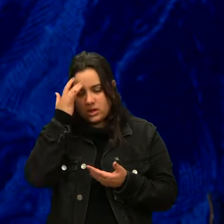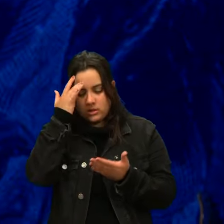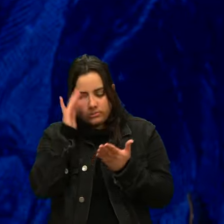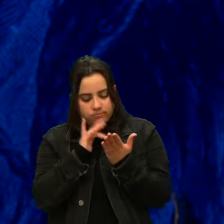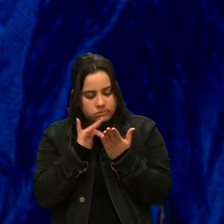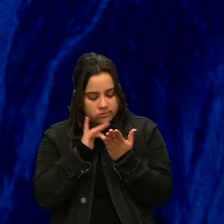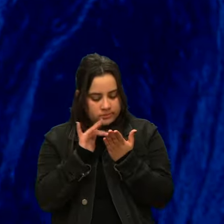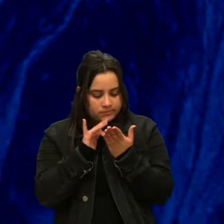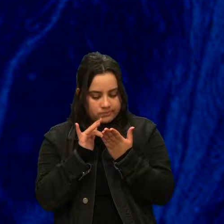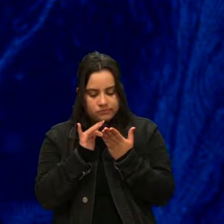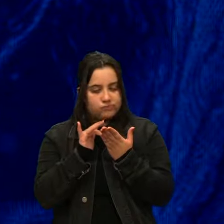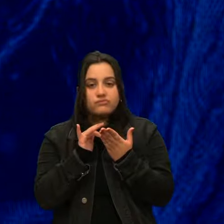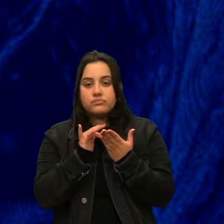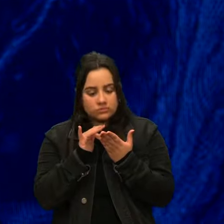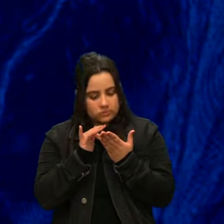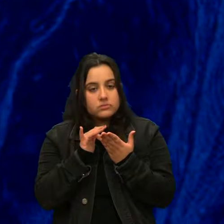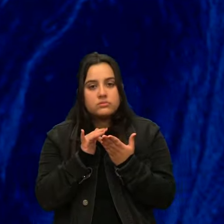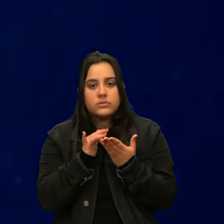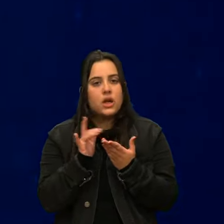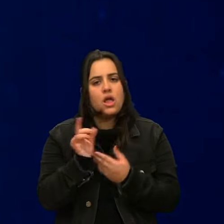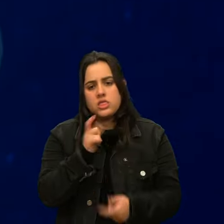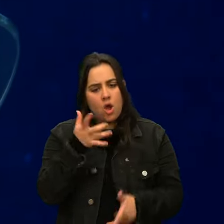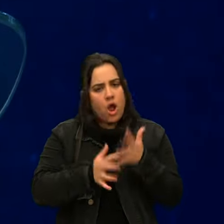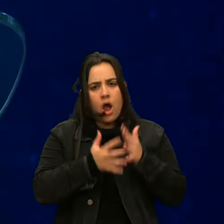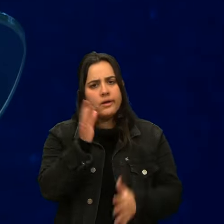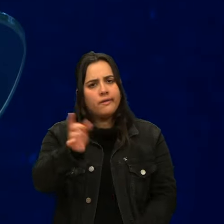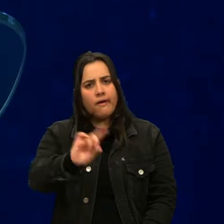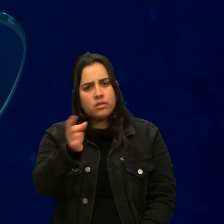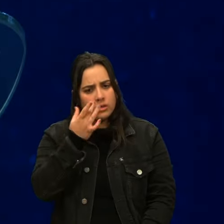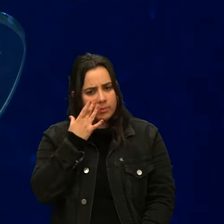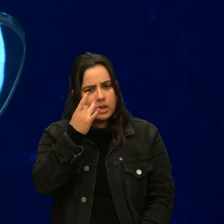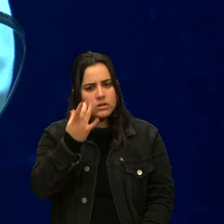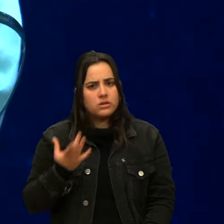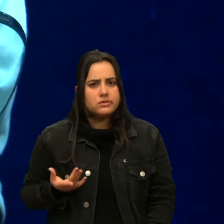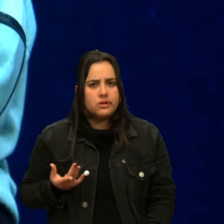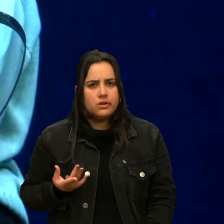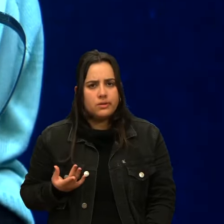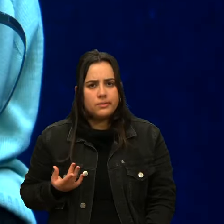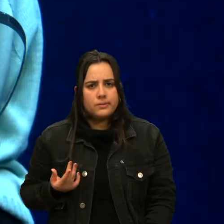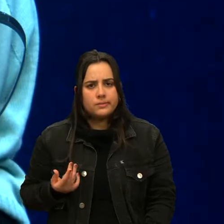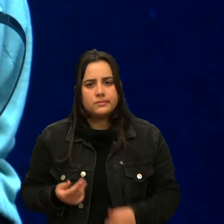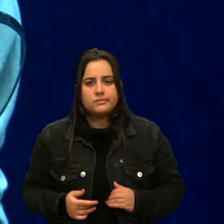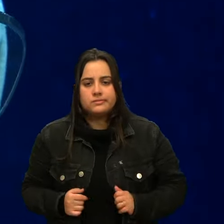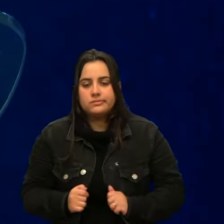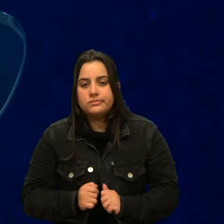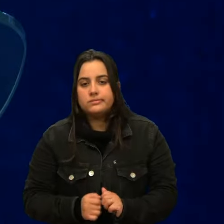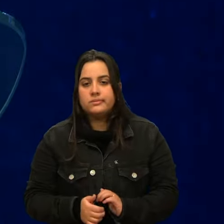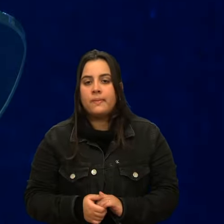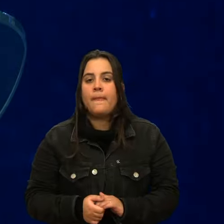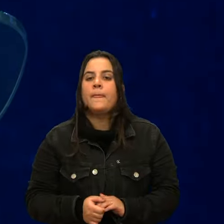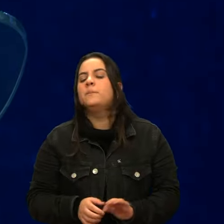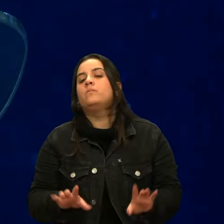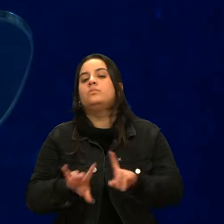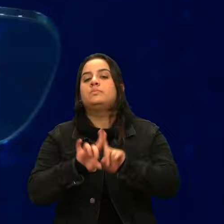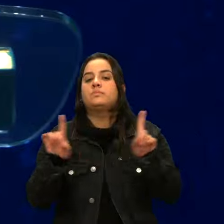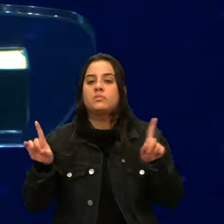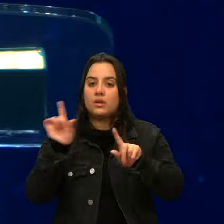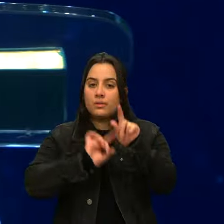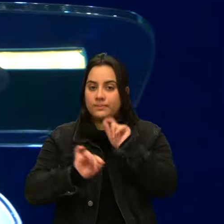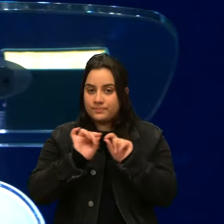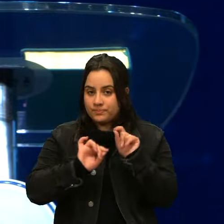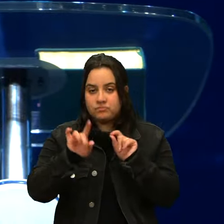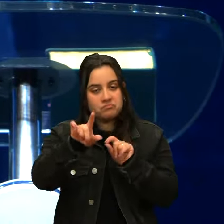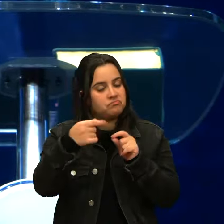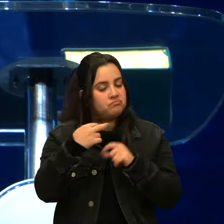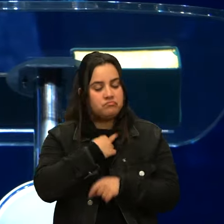se distraia. Preste atenção àquilo que está acontecendo. Mas, gente, para isso, para você não se